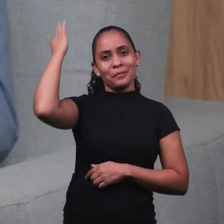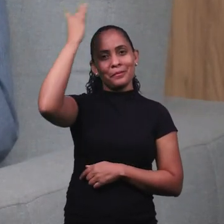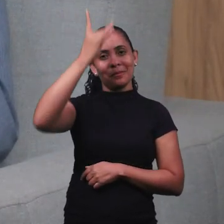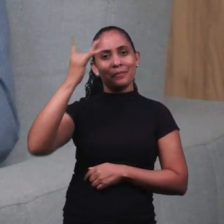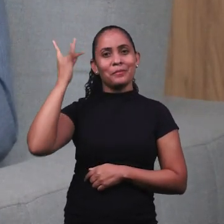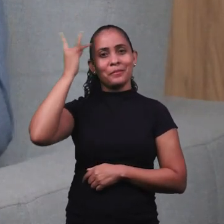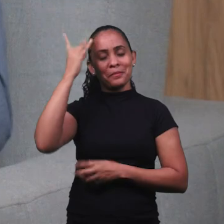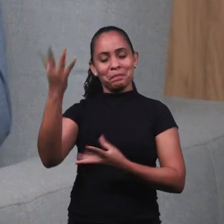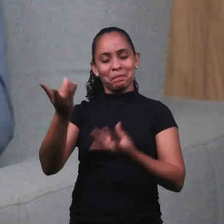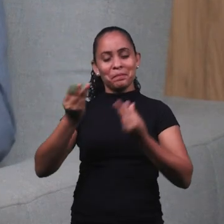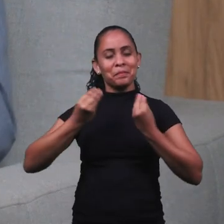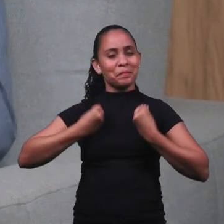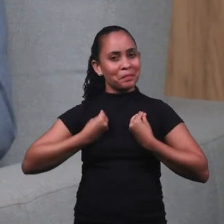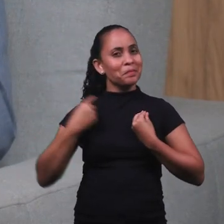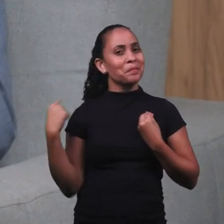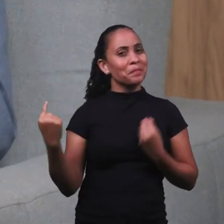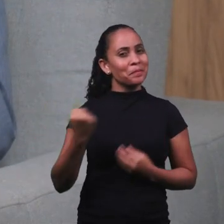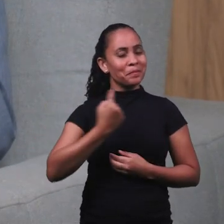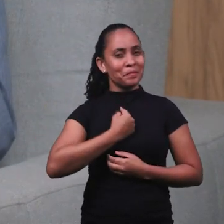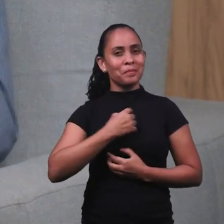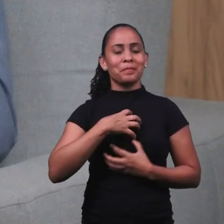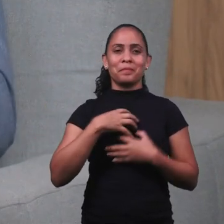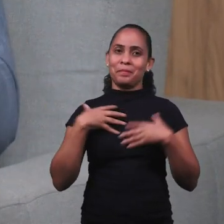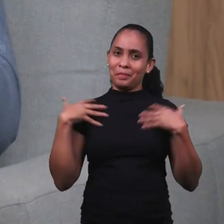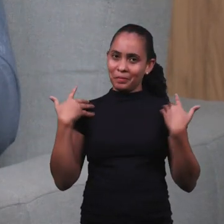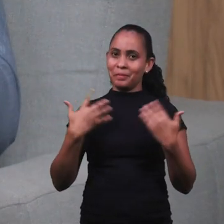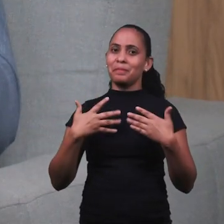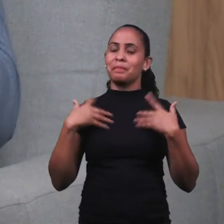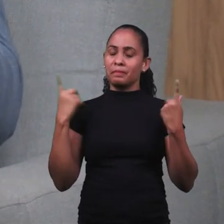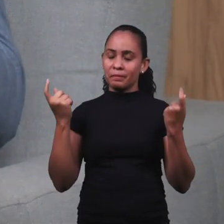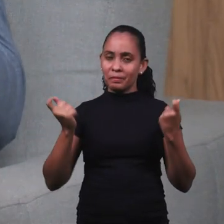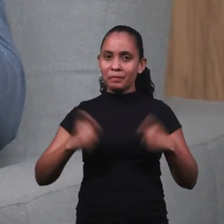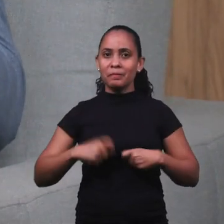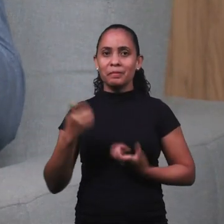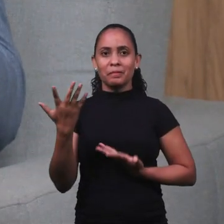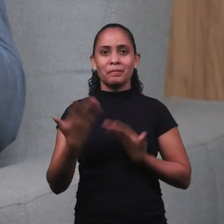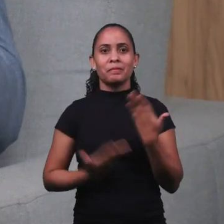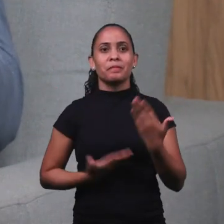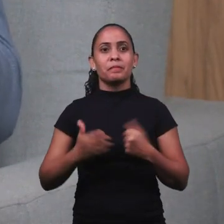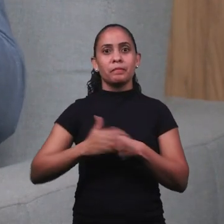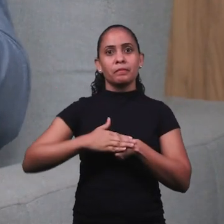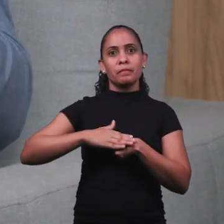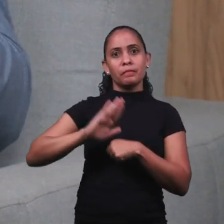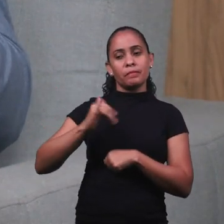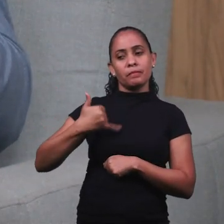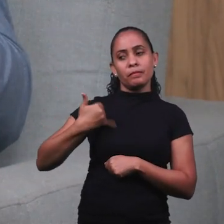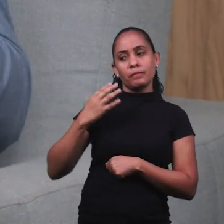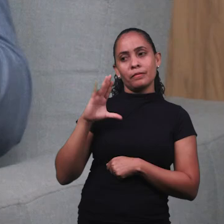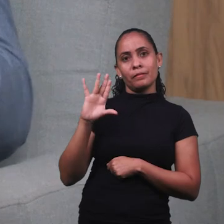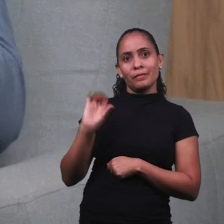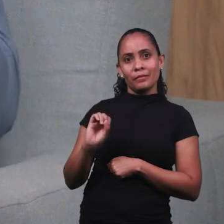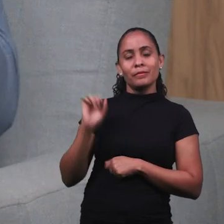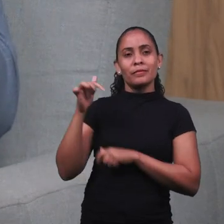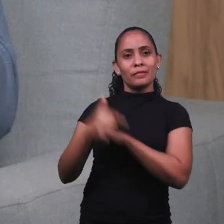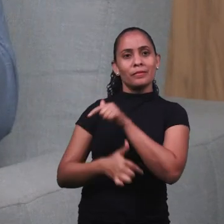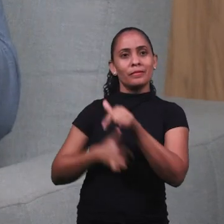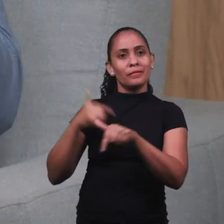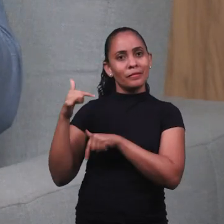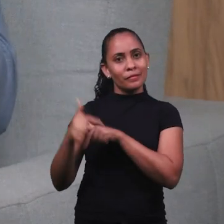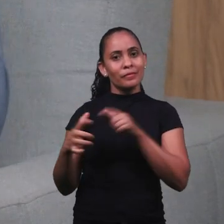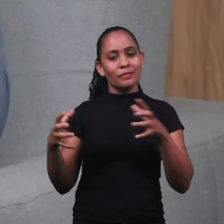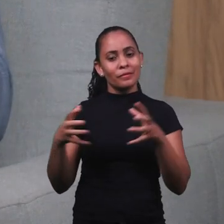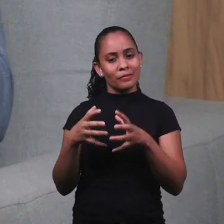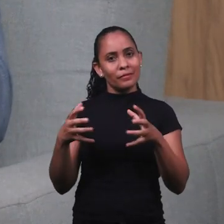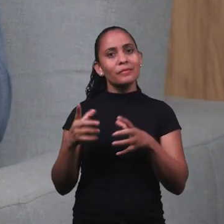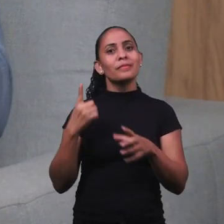Espírito Santo tem nos confiado. E que alegria é poder ver os nossos irmãos com mais de 60 anos nesta classe